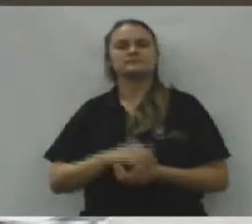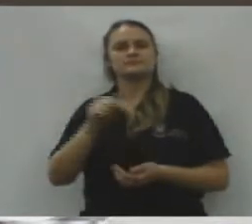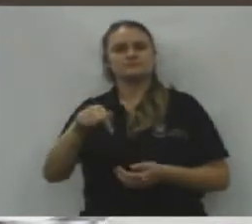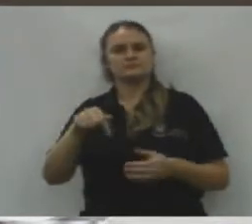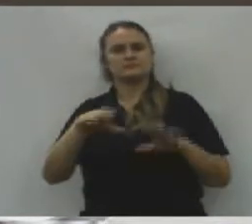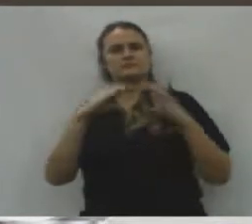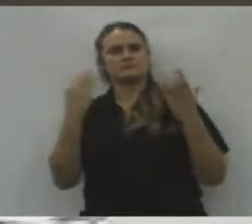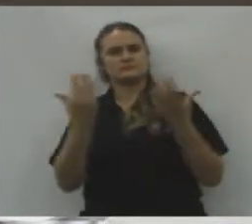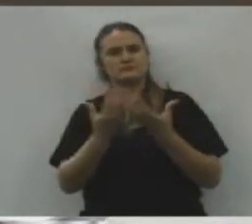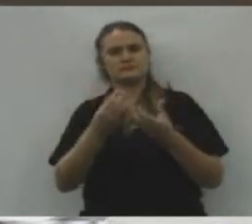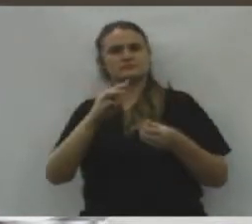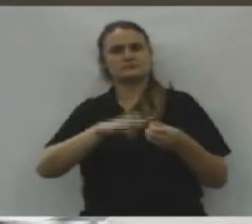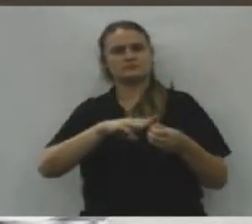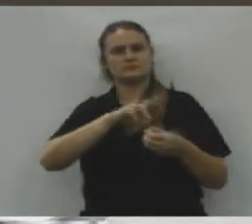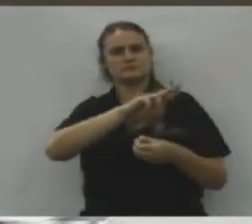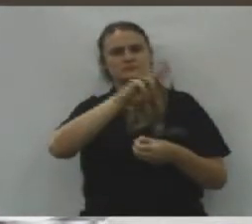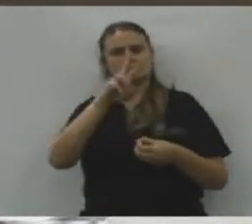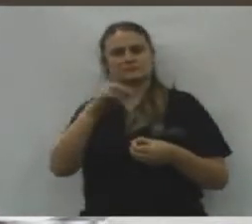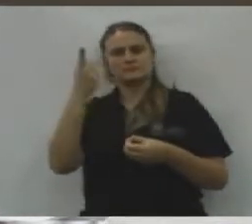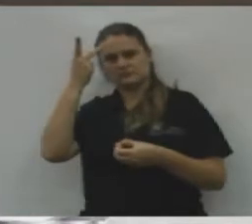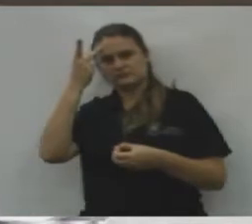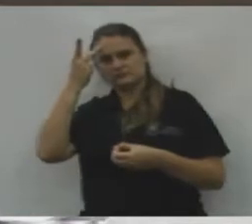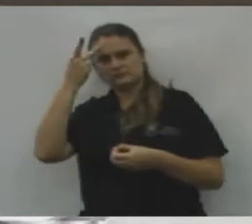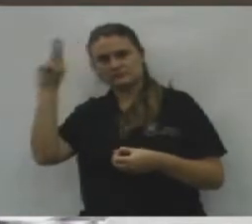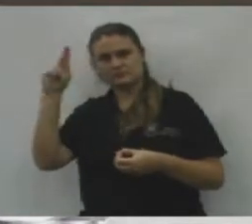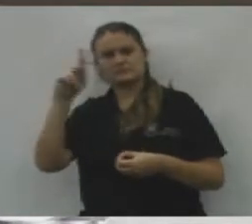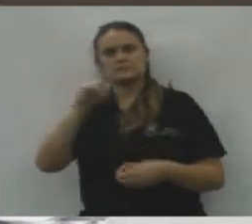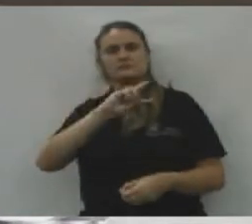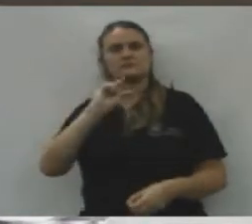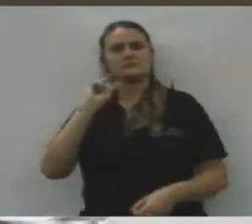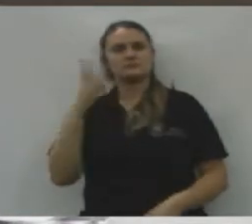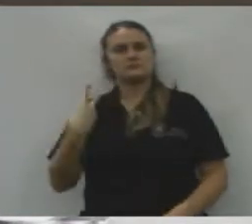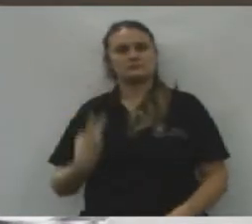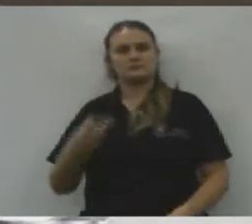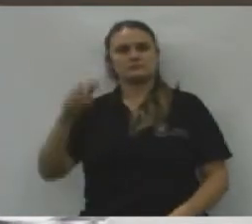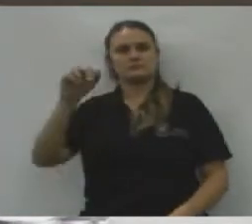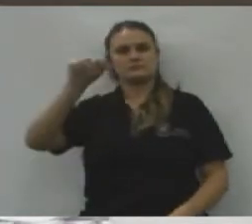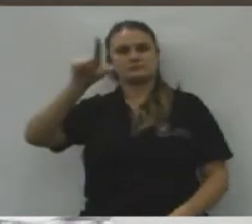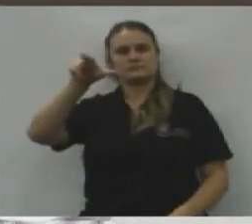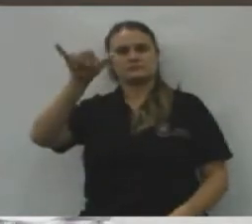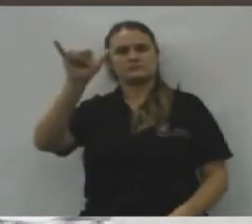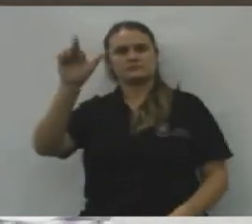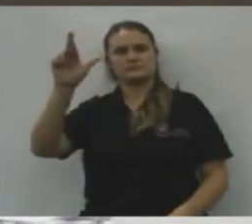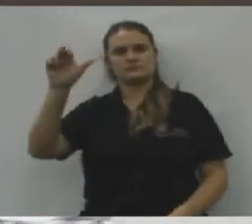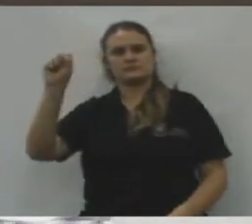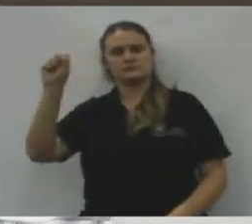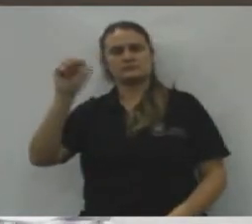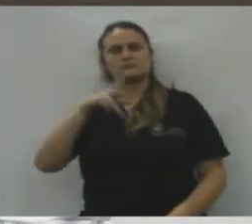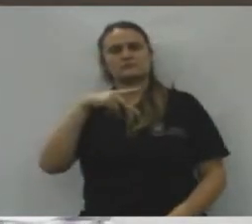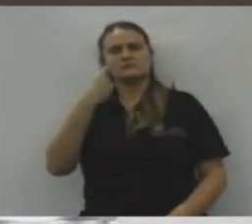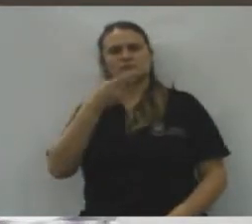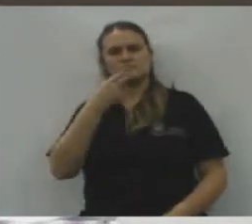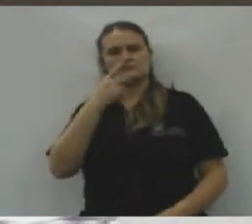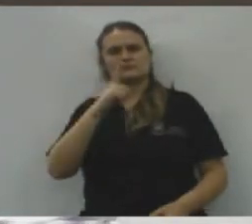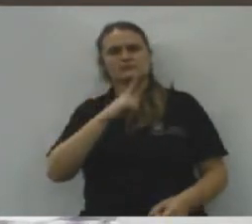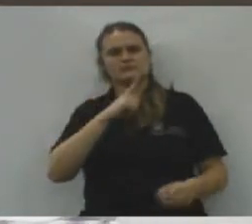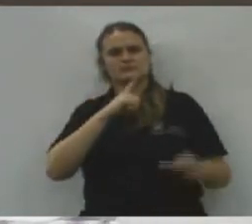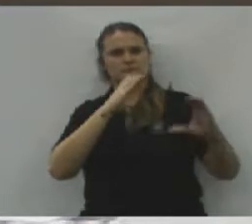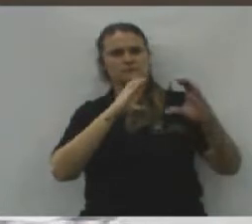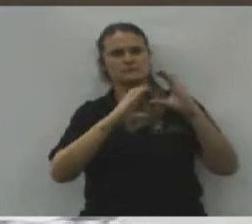Câmara Municipal União da Vitória, aos cuidados do senhor Almires Bugai, presidente, referente comunicado.